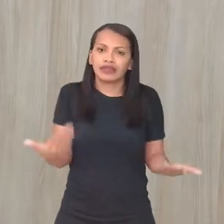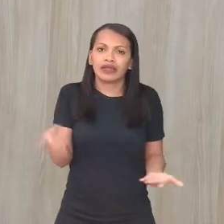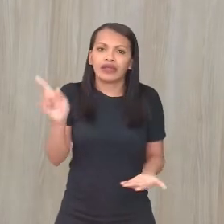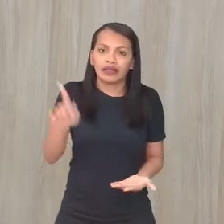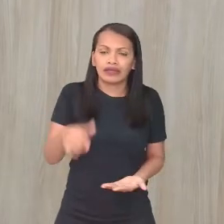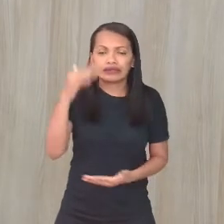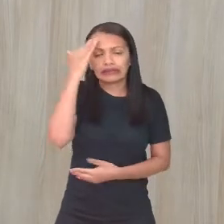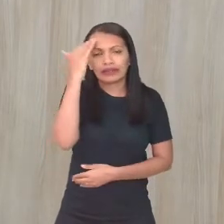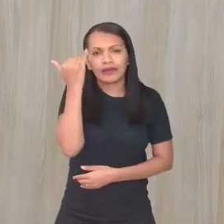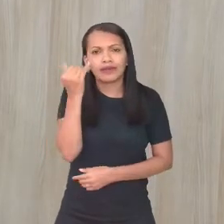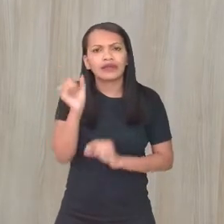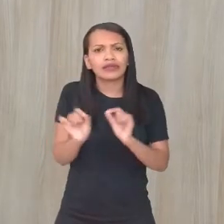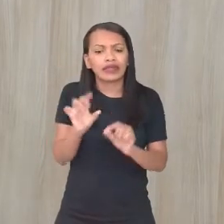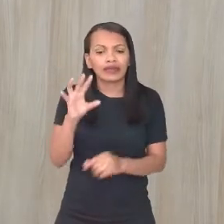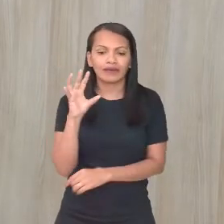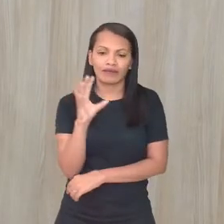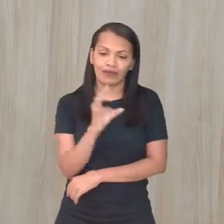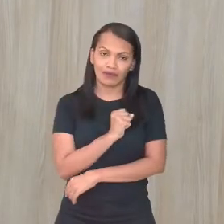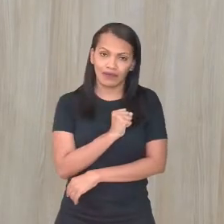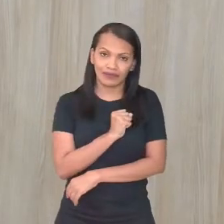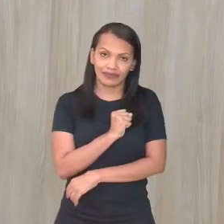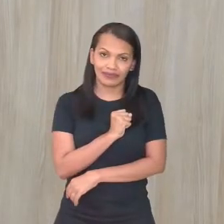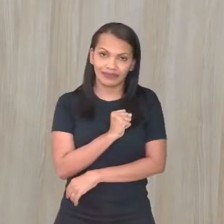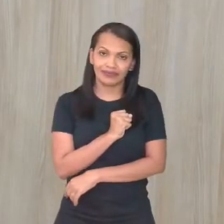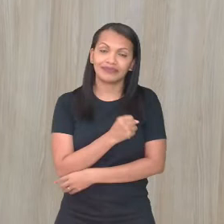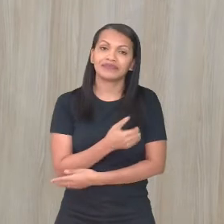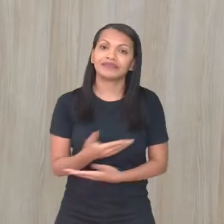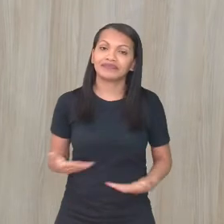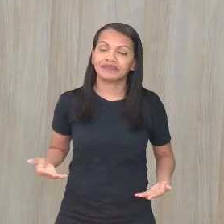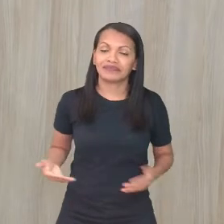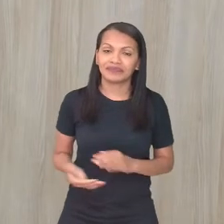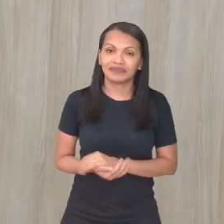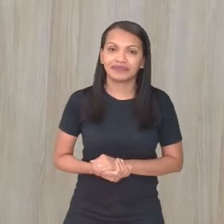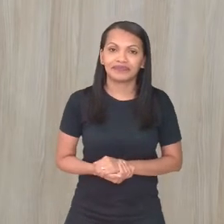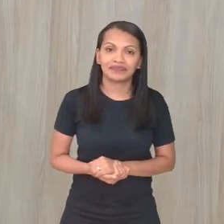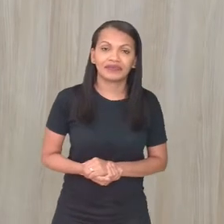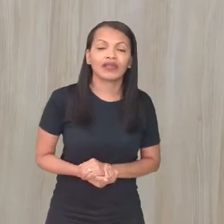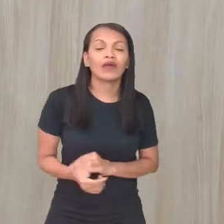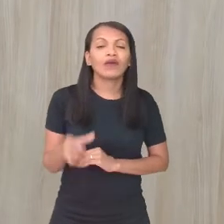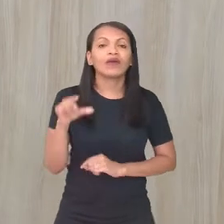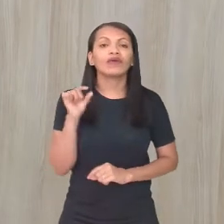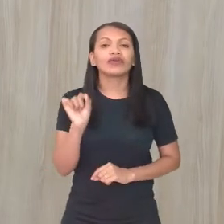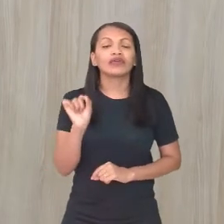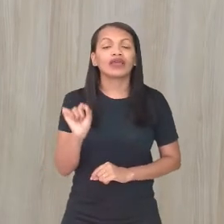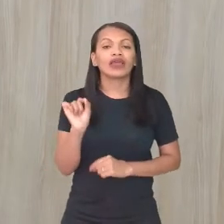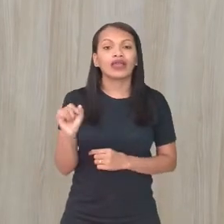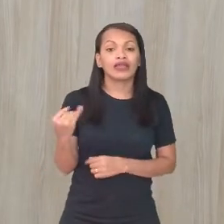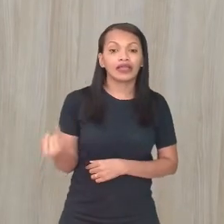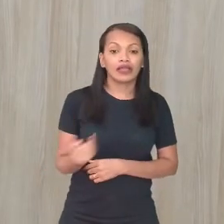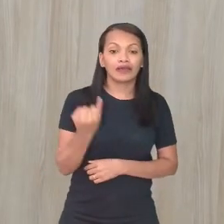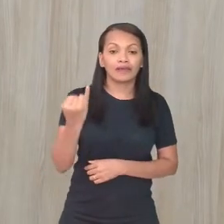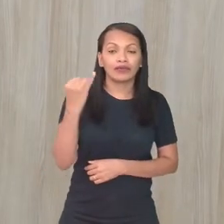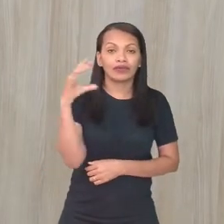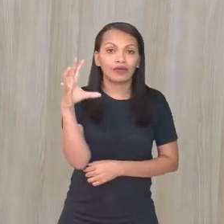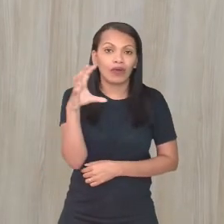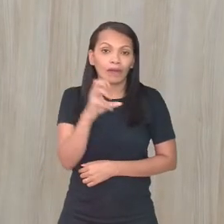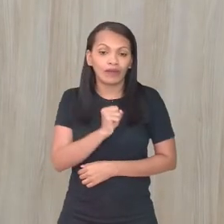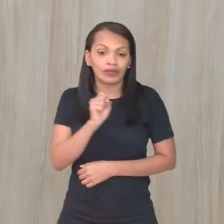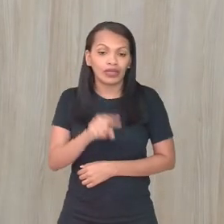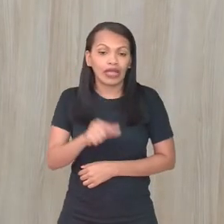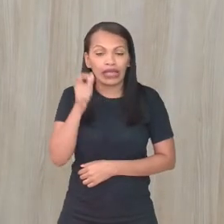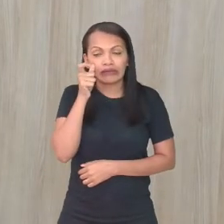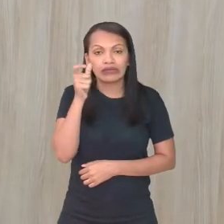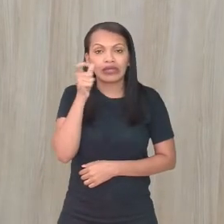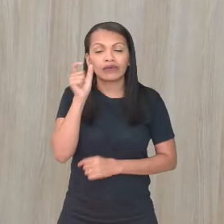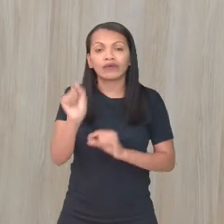esse saber o amar, tá? O que importa no amor é bem interessante a gente falar a